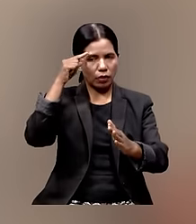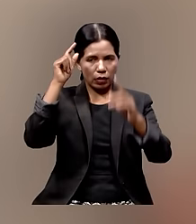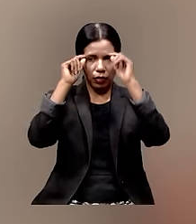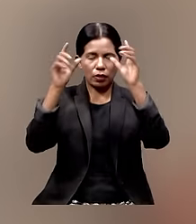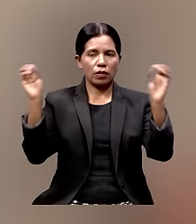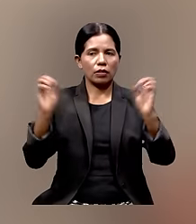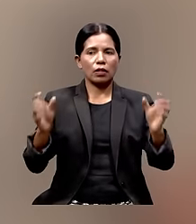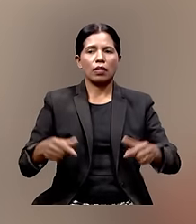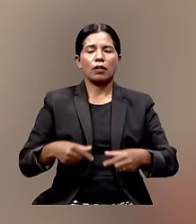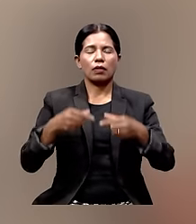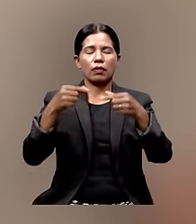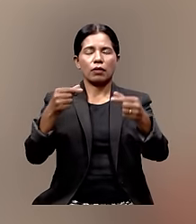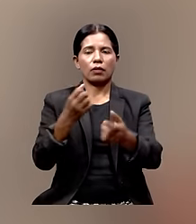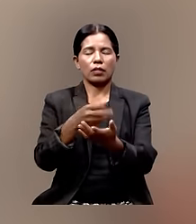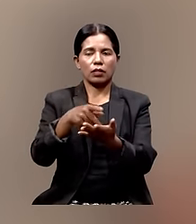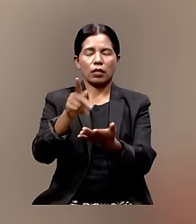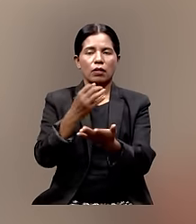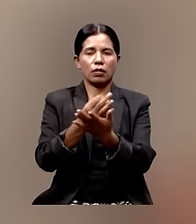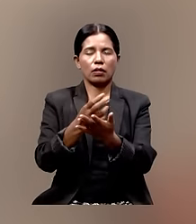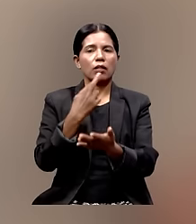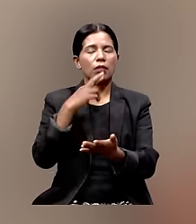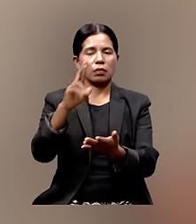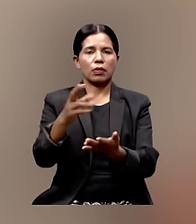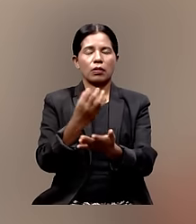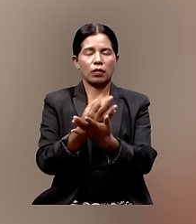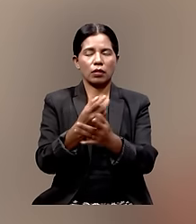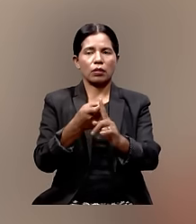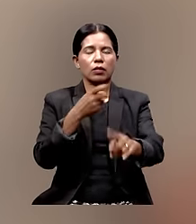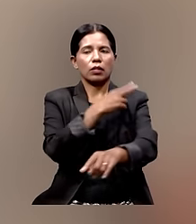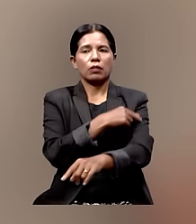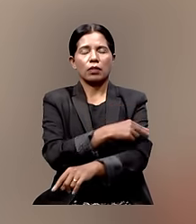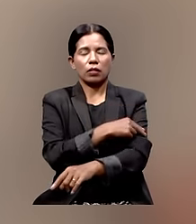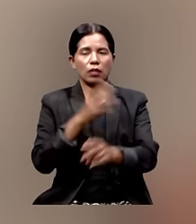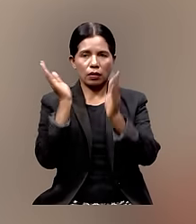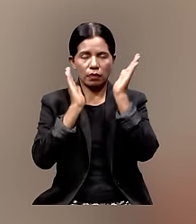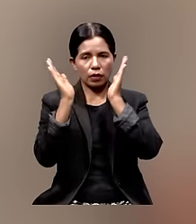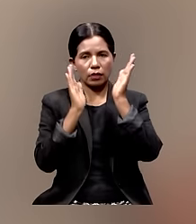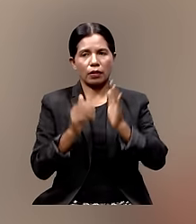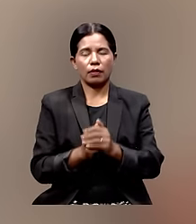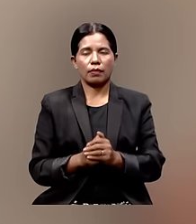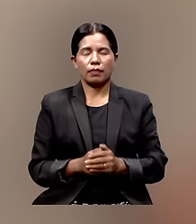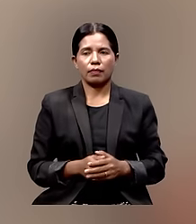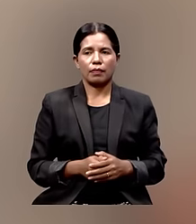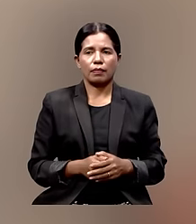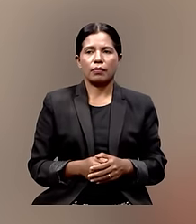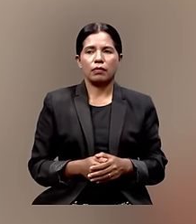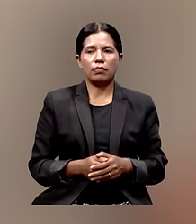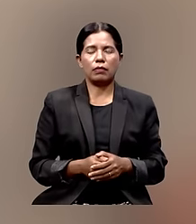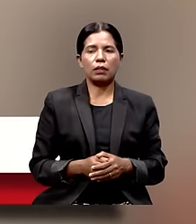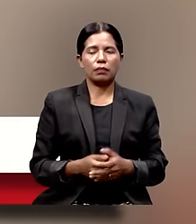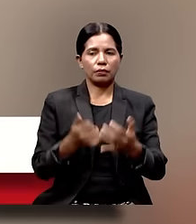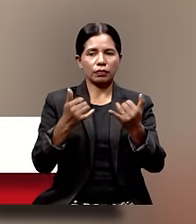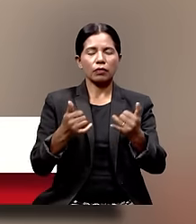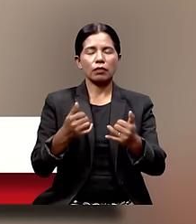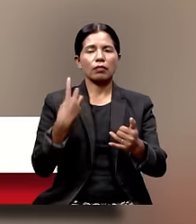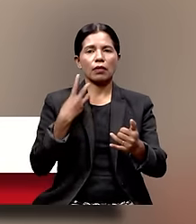lá for dívidas, ou lá responde dívidas mesmo com o hospital Malásia, Kuala Lumpur. E daí a